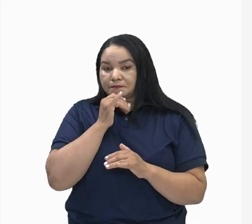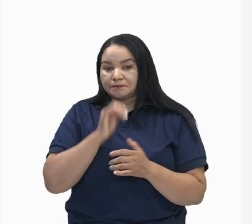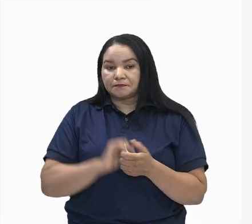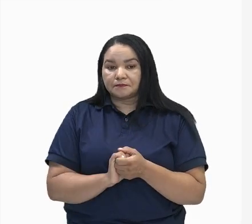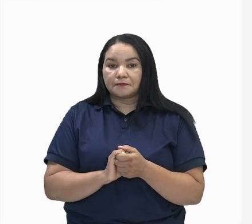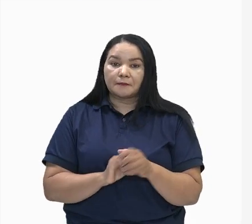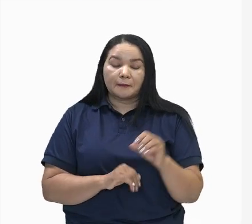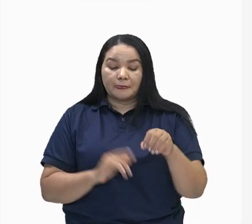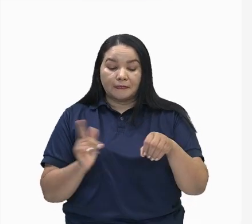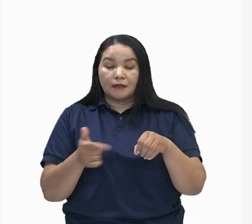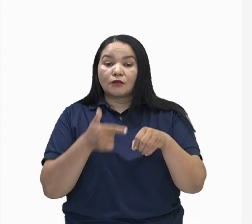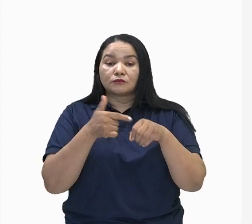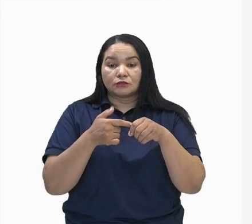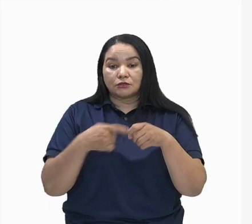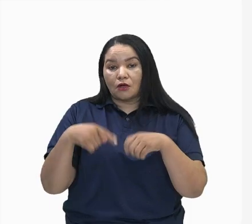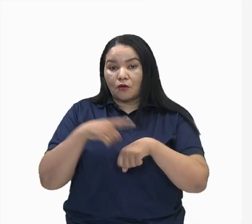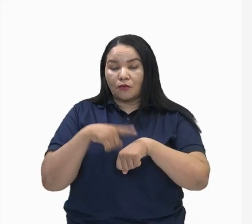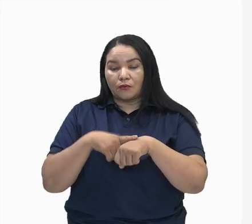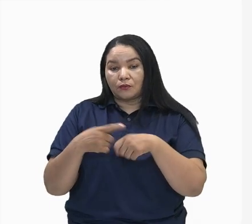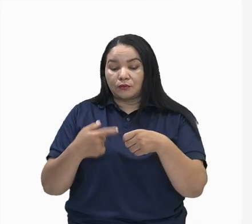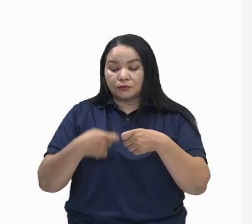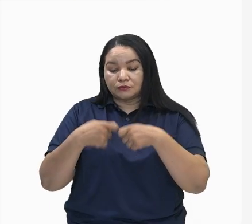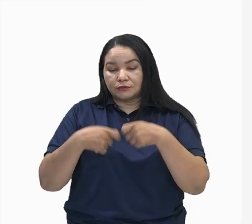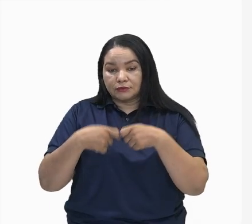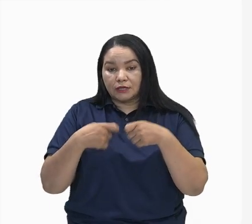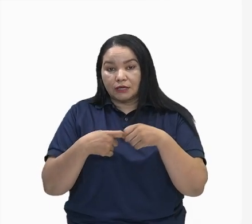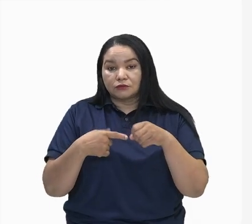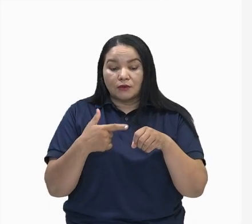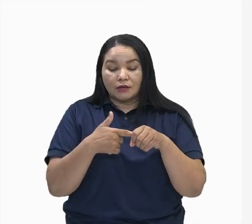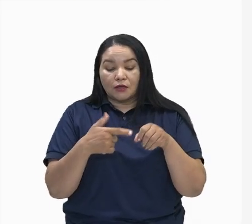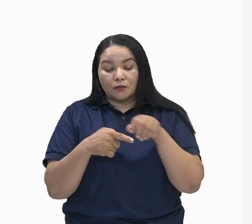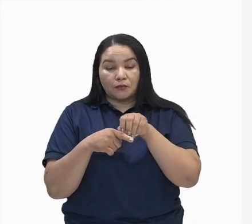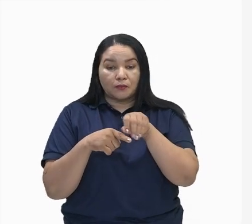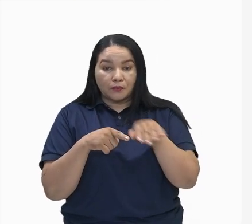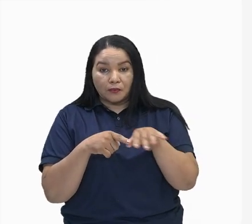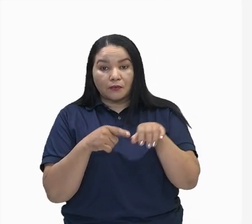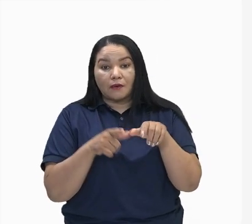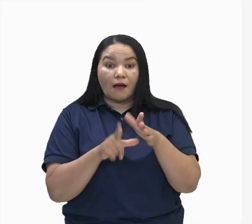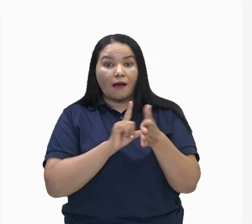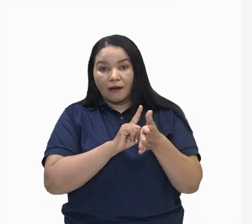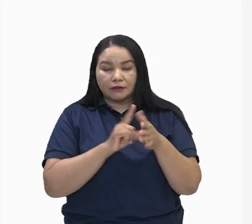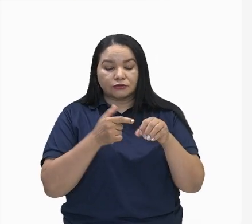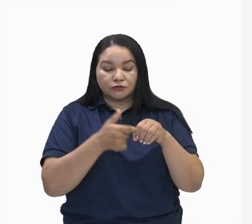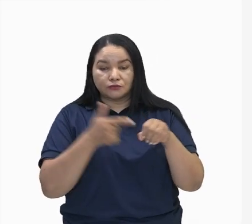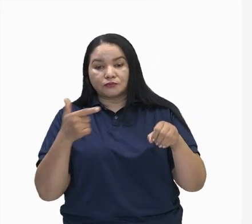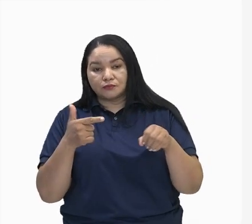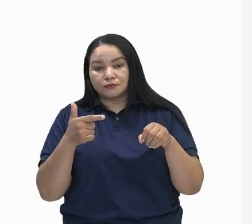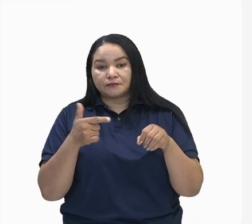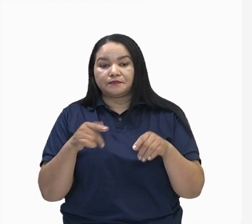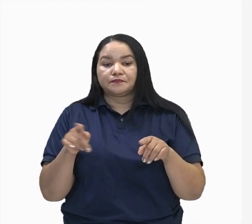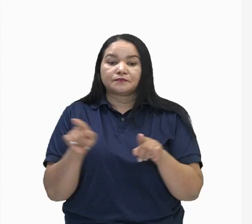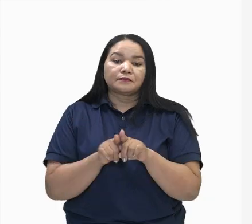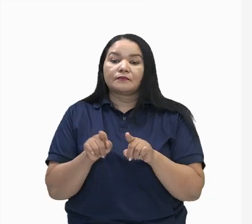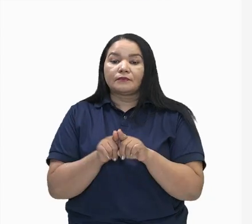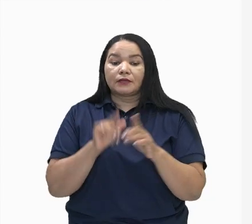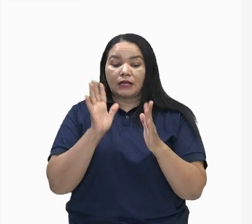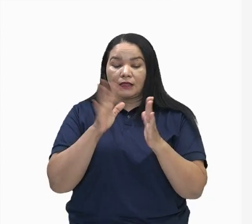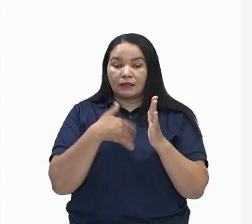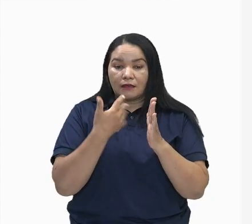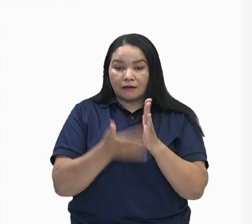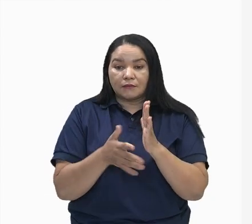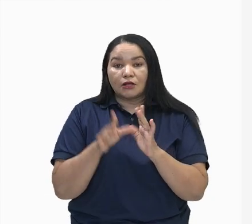o pênis da vagina pouco antes da ejaculação. Já a tabelinha consiste em evitar manter relações